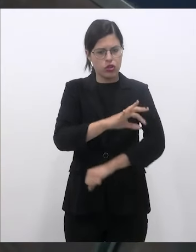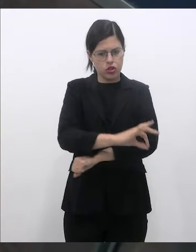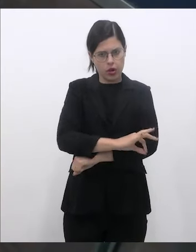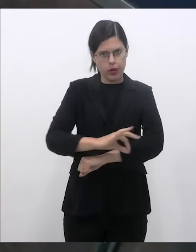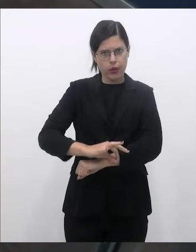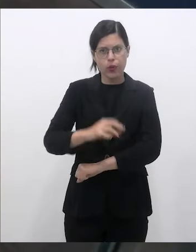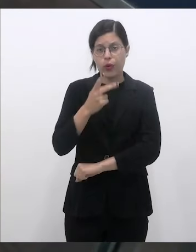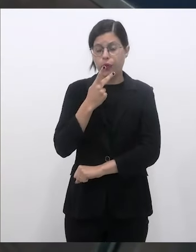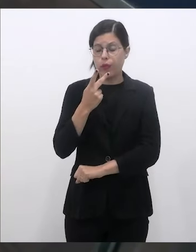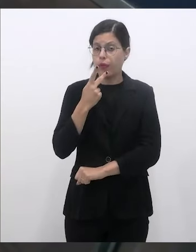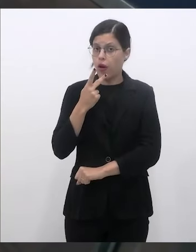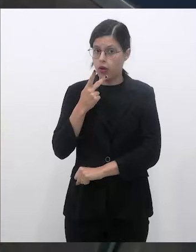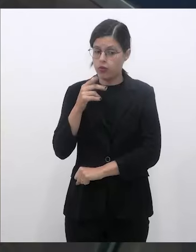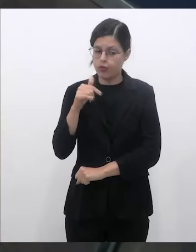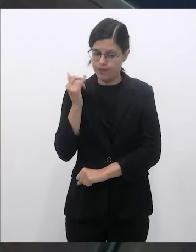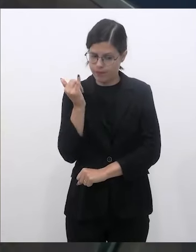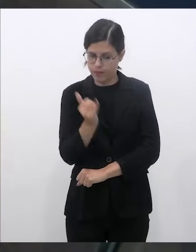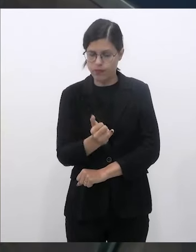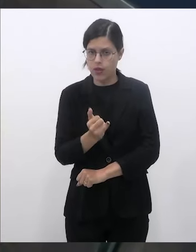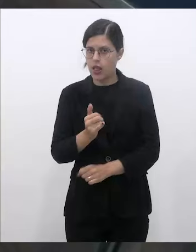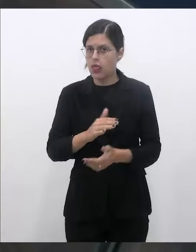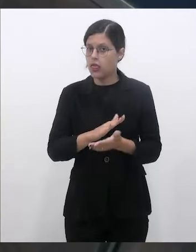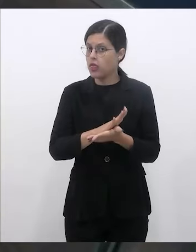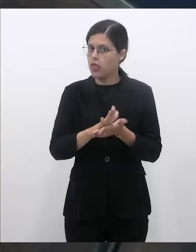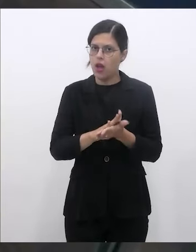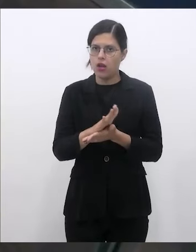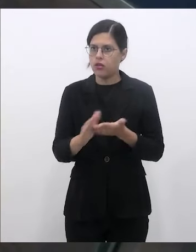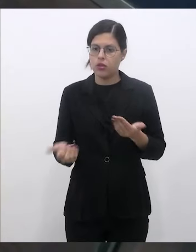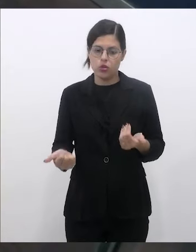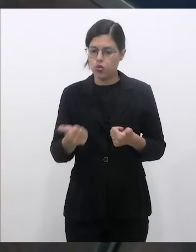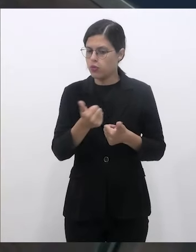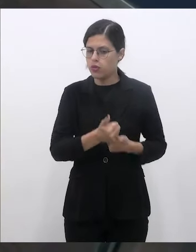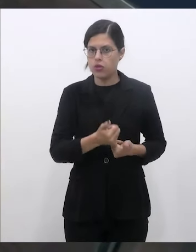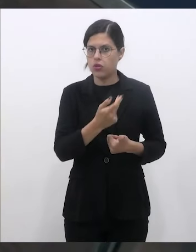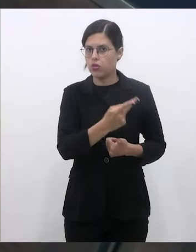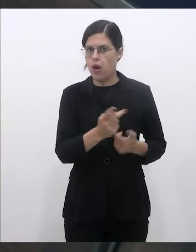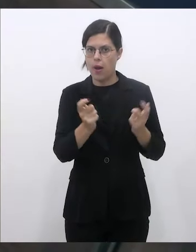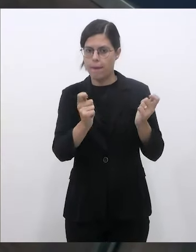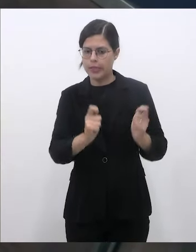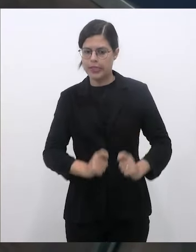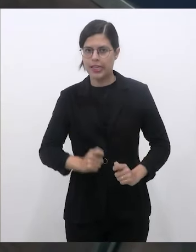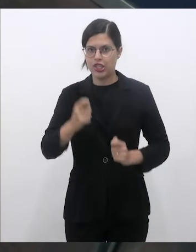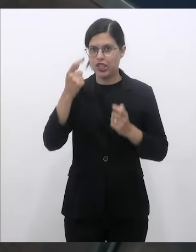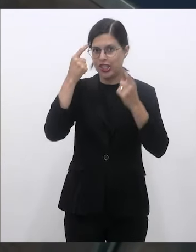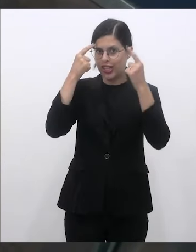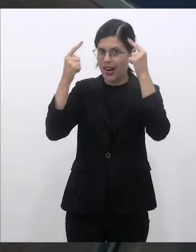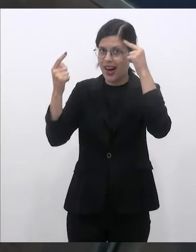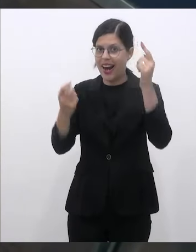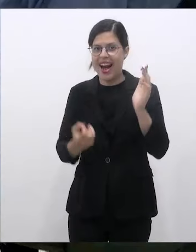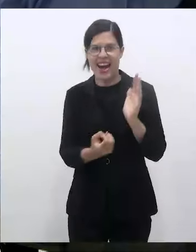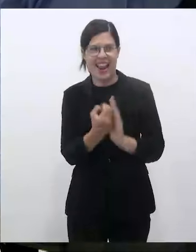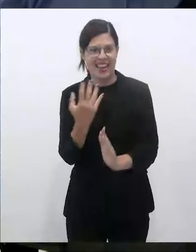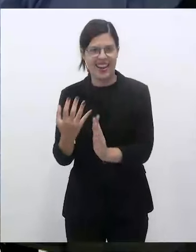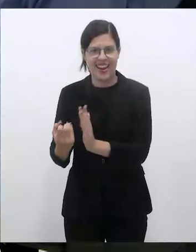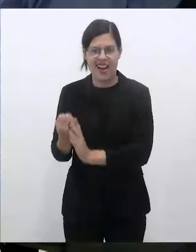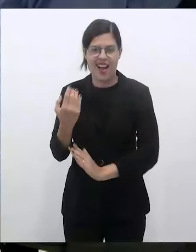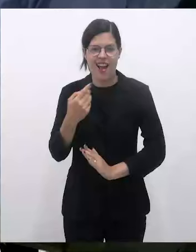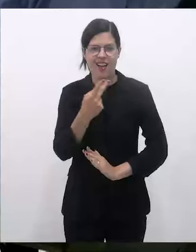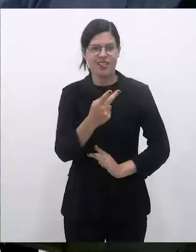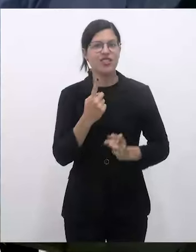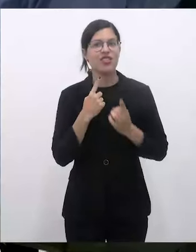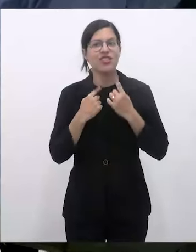de arquitetura. Falo o seguinte para ela, olha só, nada vai substituir a tua capacidade criadora, nada